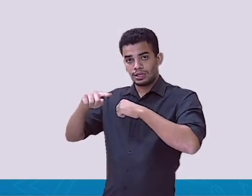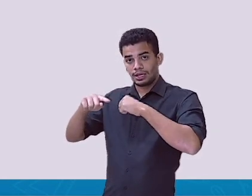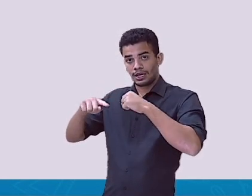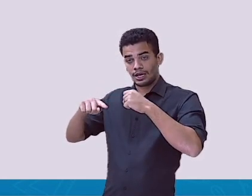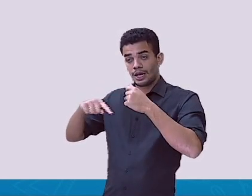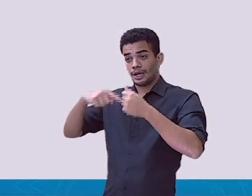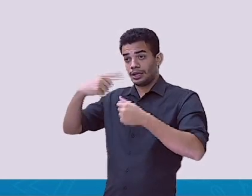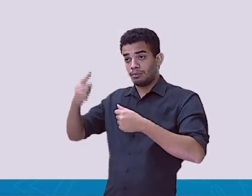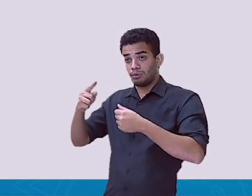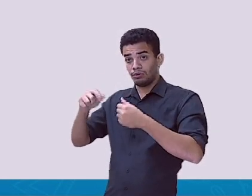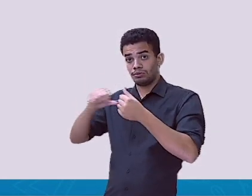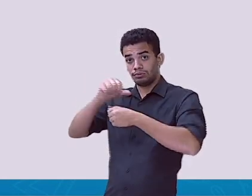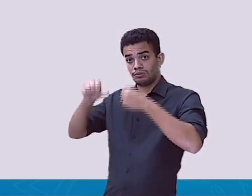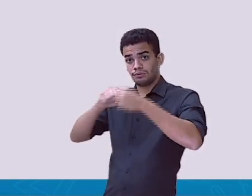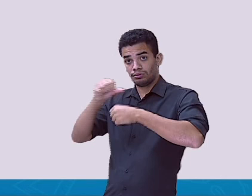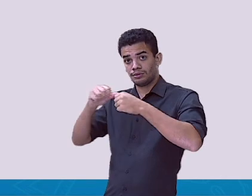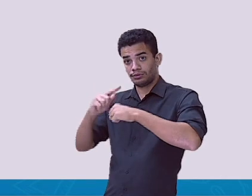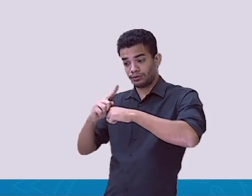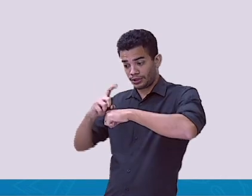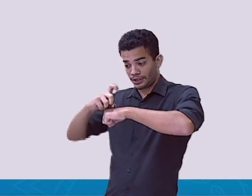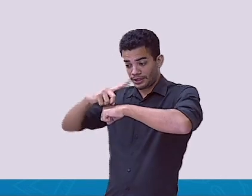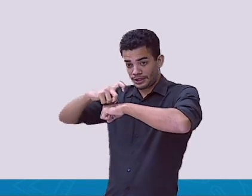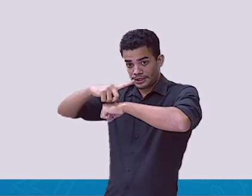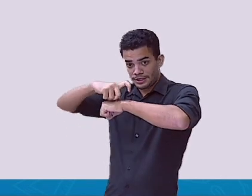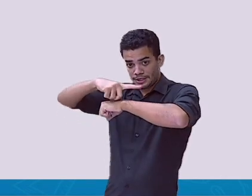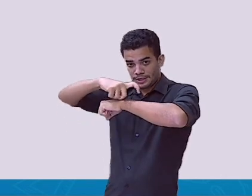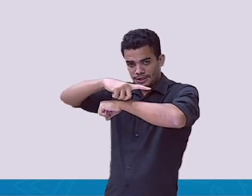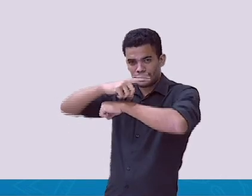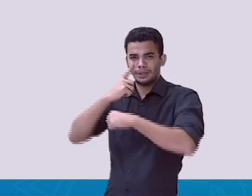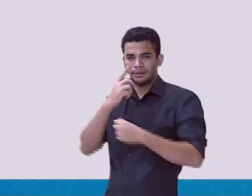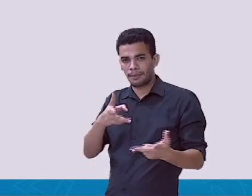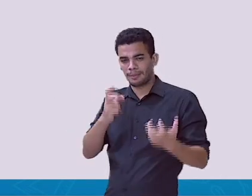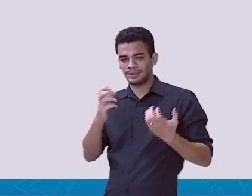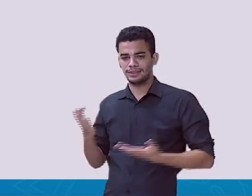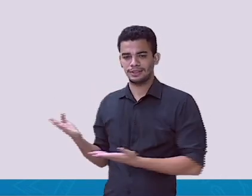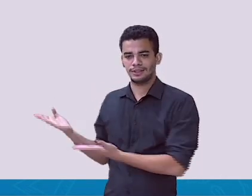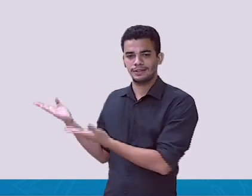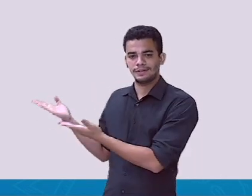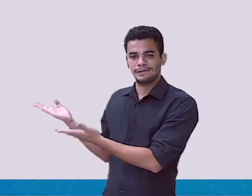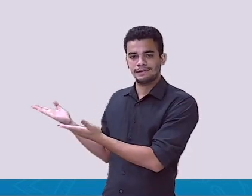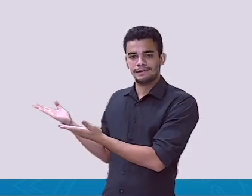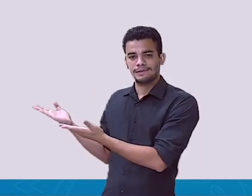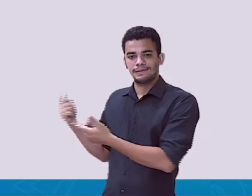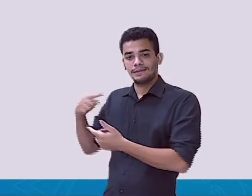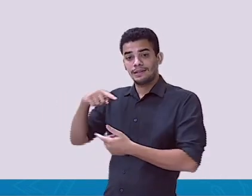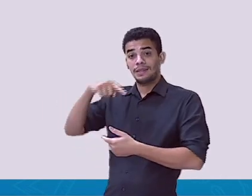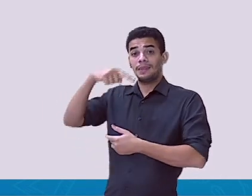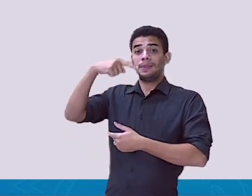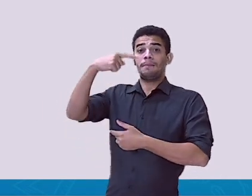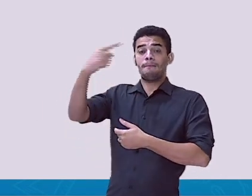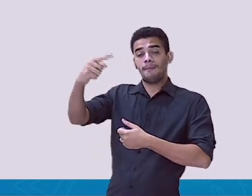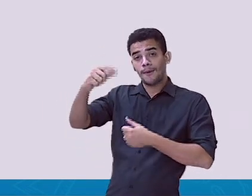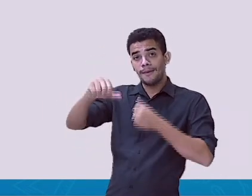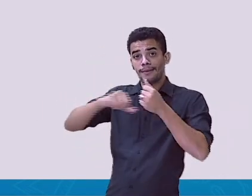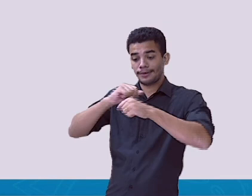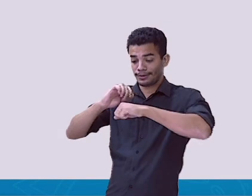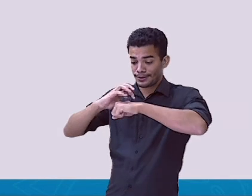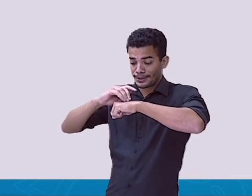Então olha lá para vocês verem. Então nós temos, ó, os ovos que vão passar pelo estágio de